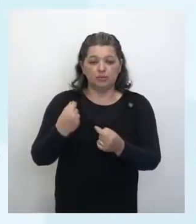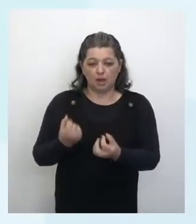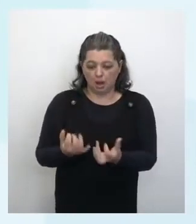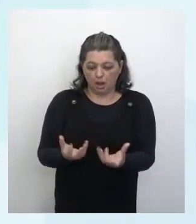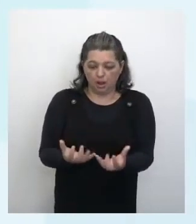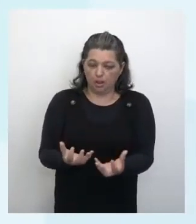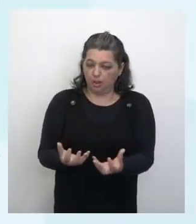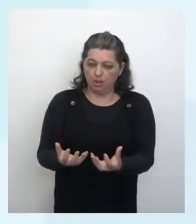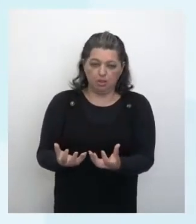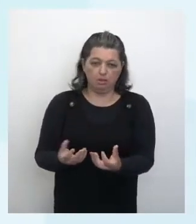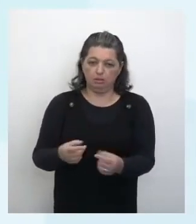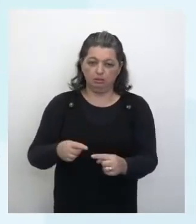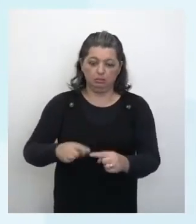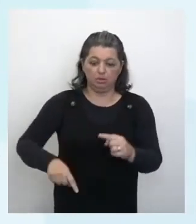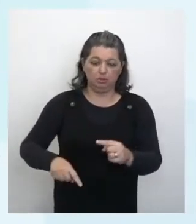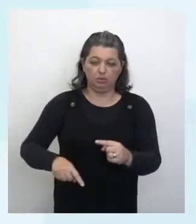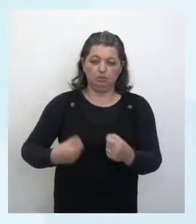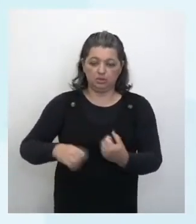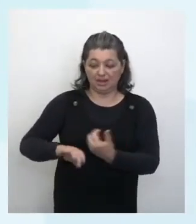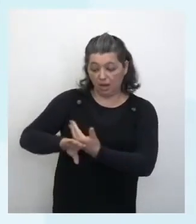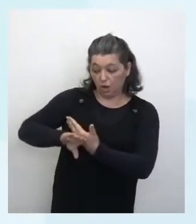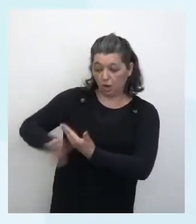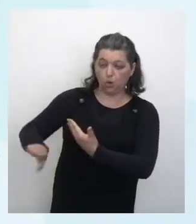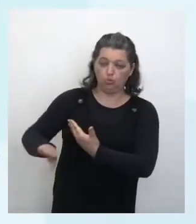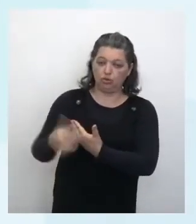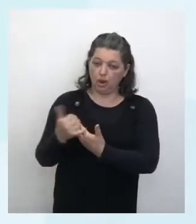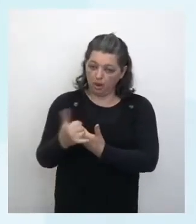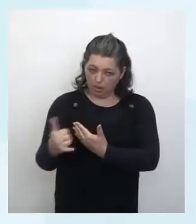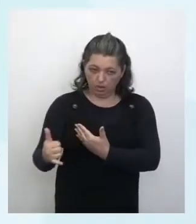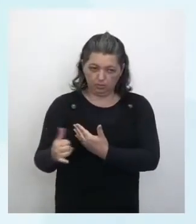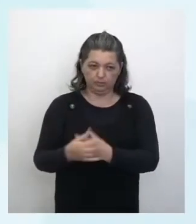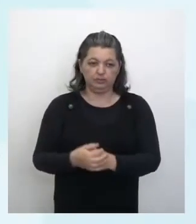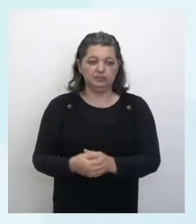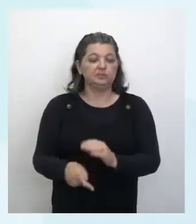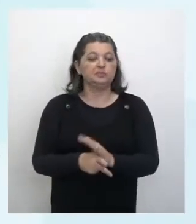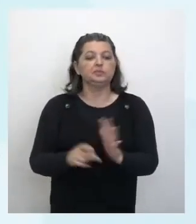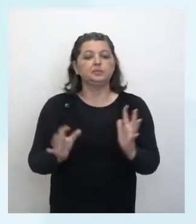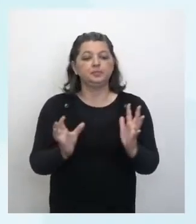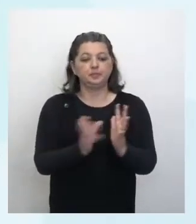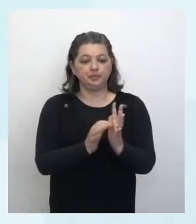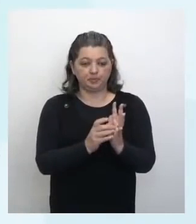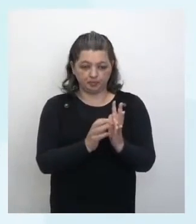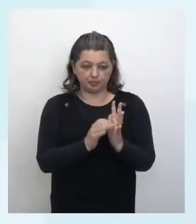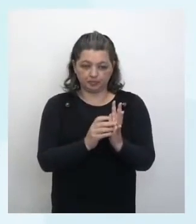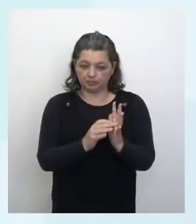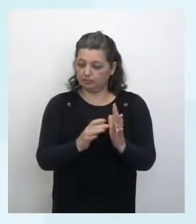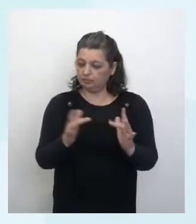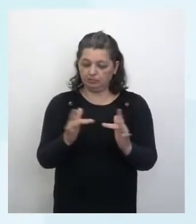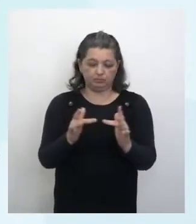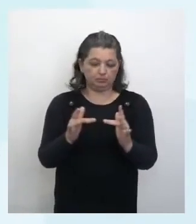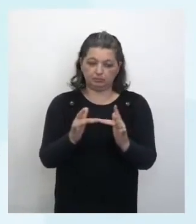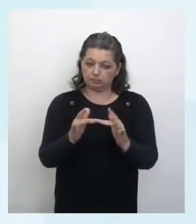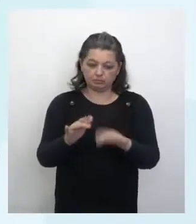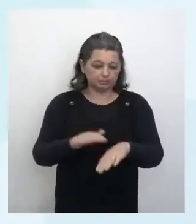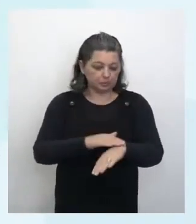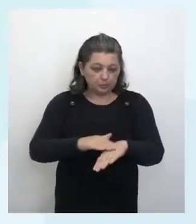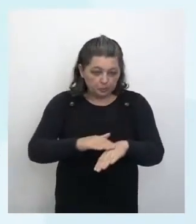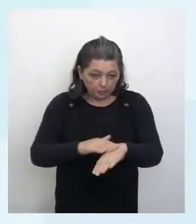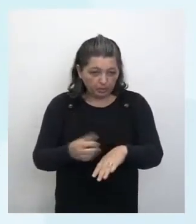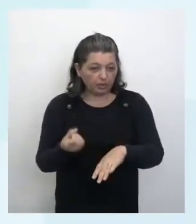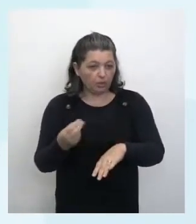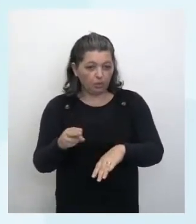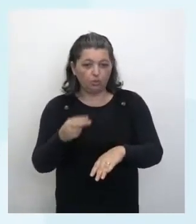de fonte de calor. Os tóxicos, eu não posso colocar ele em contato com a pele nem com a boca, muito menos com a